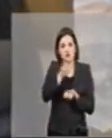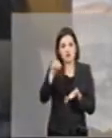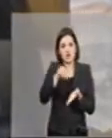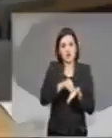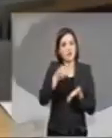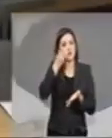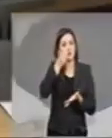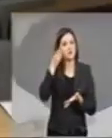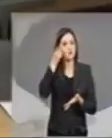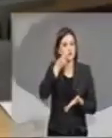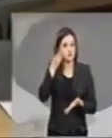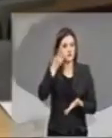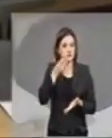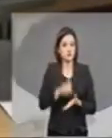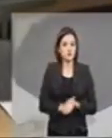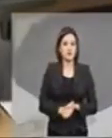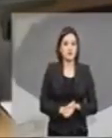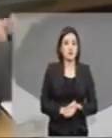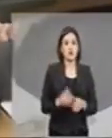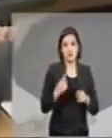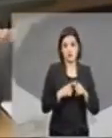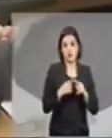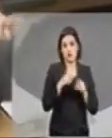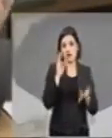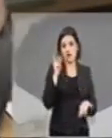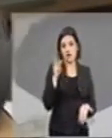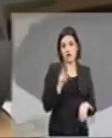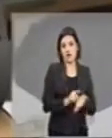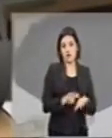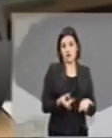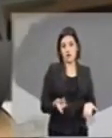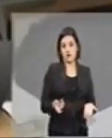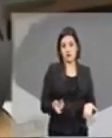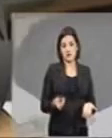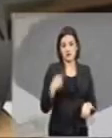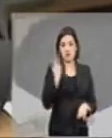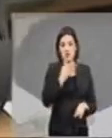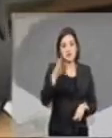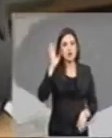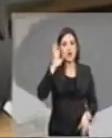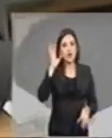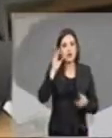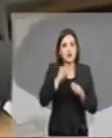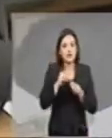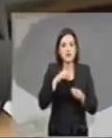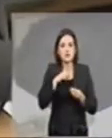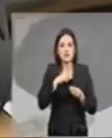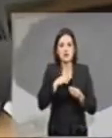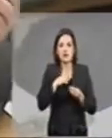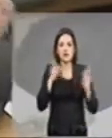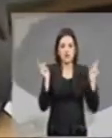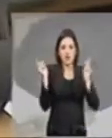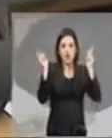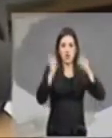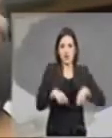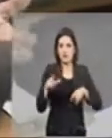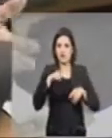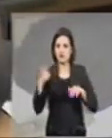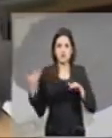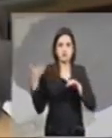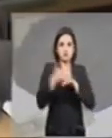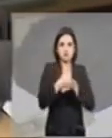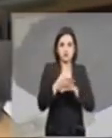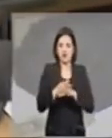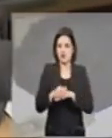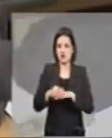função. Porque seria realmente uma contradição em termos... Ministro Fux. Nós entendemos que houve usurpação da competência em relação a funcionários